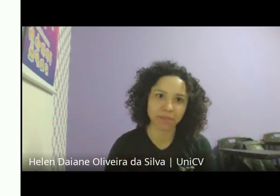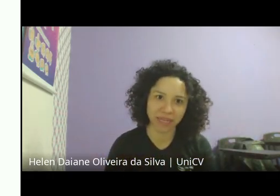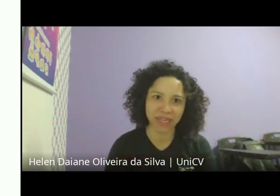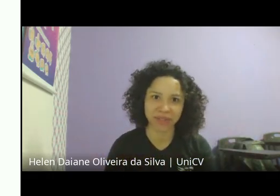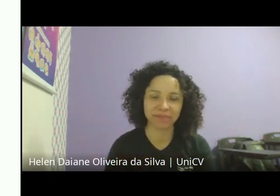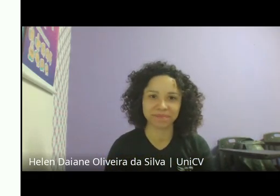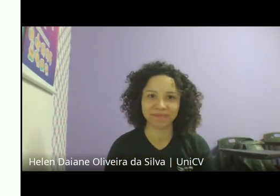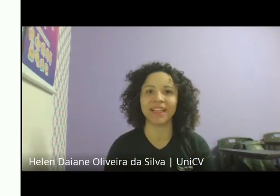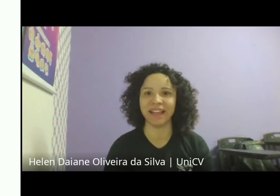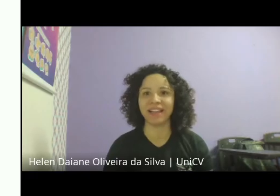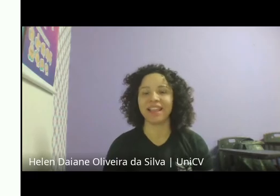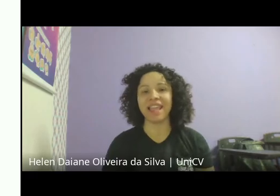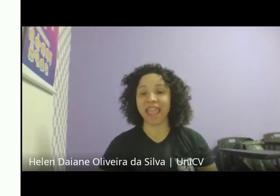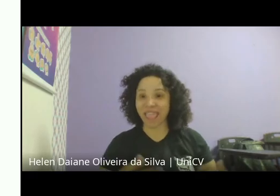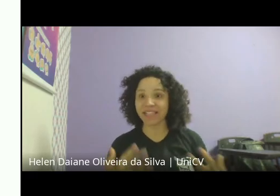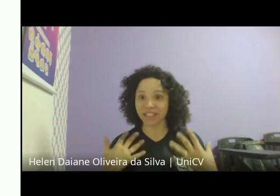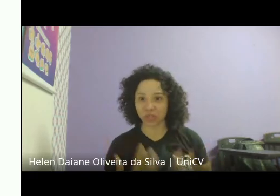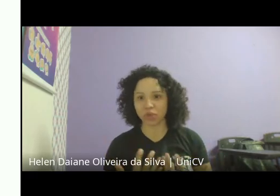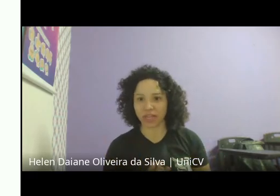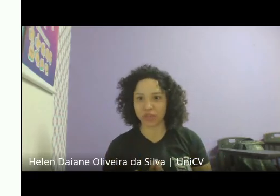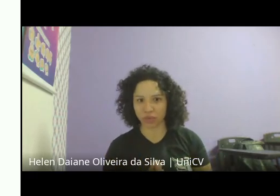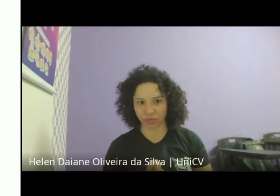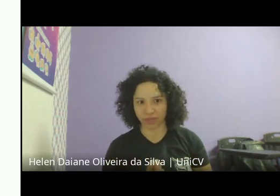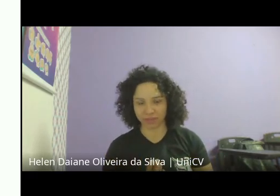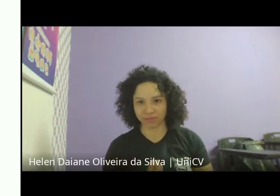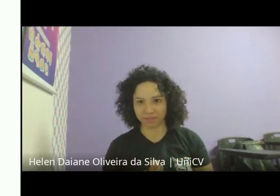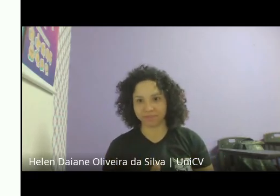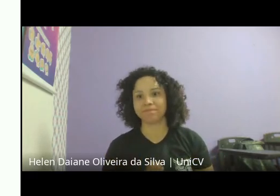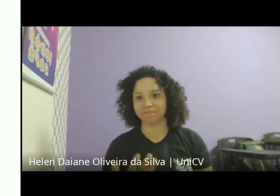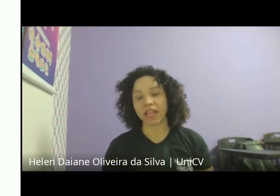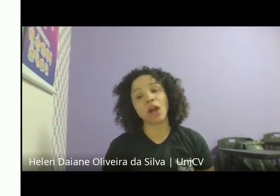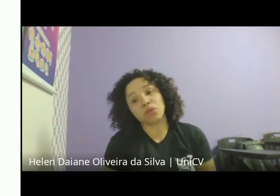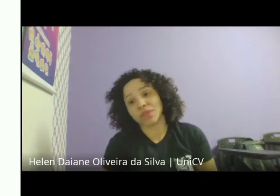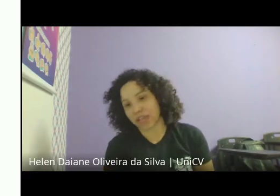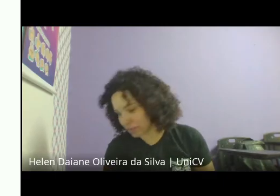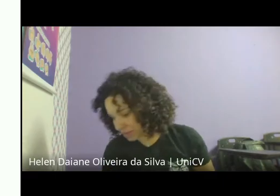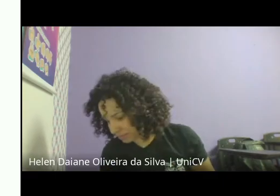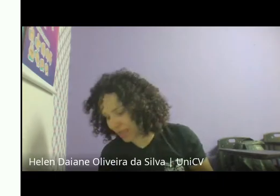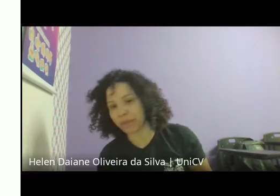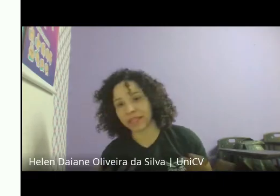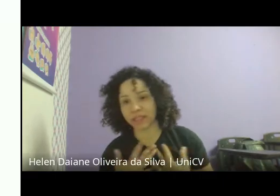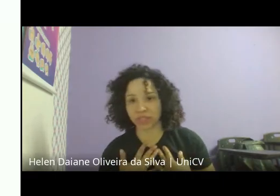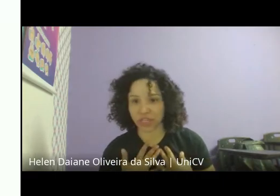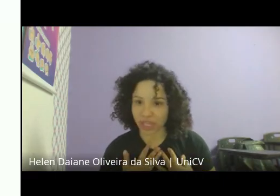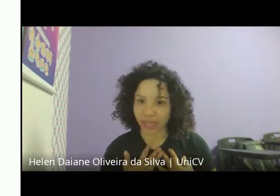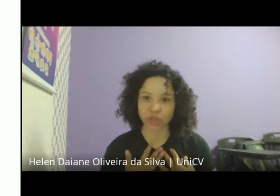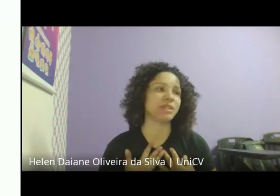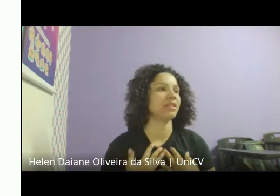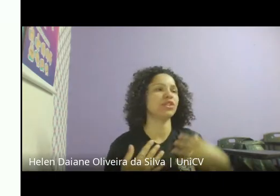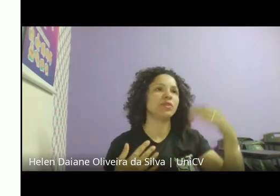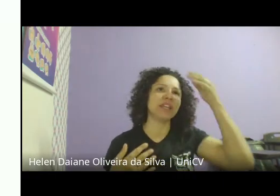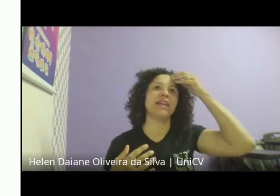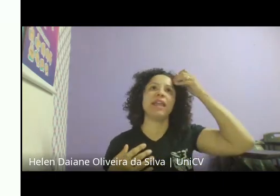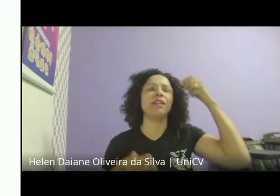esses aparelhos, tá? É esse som que eles ouvem. Alguns acham, né, dependendo da sua identidade, como você